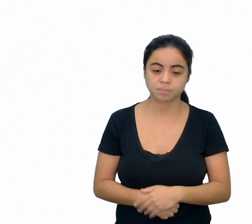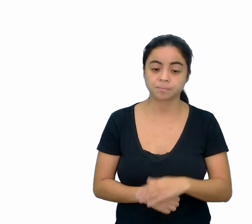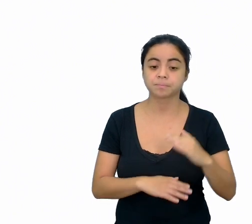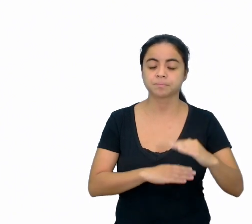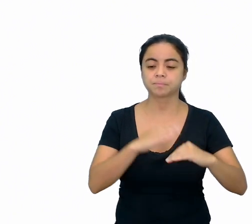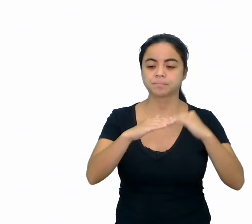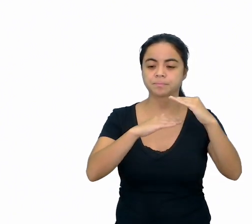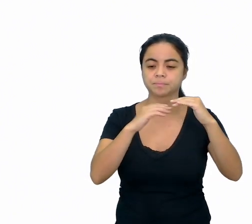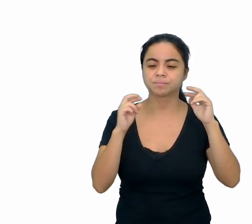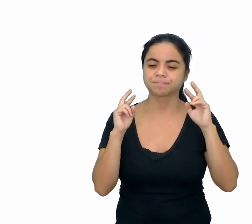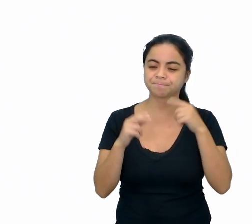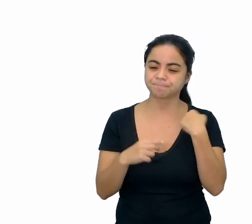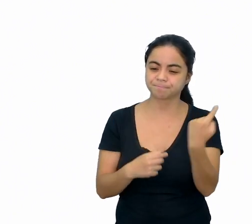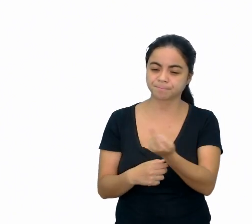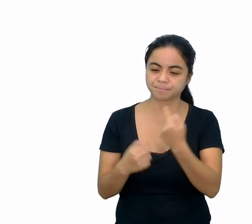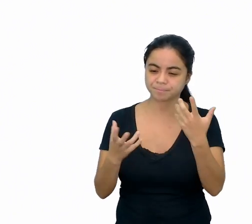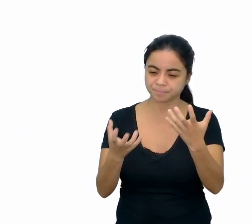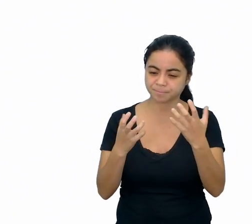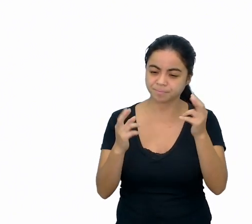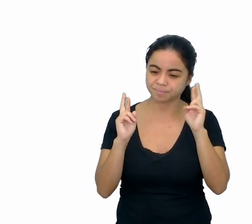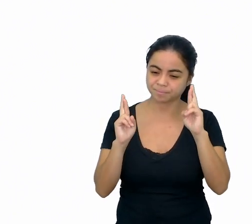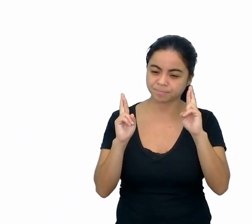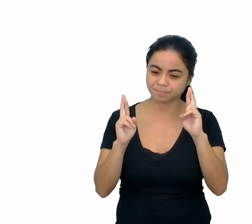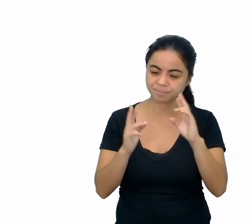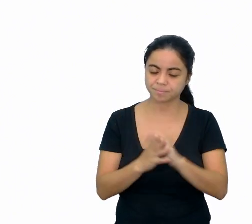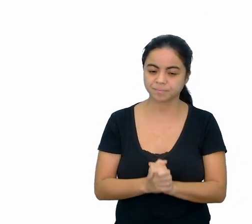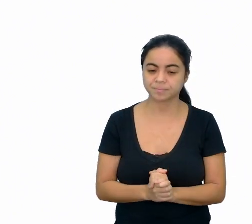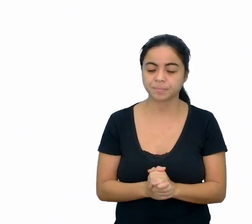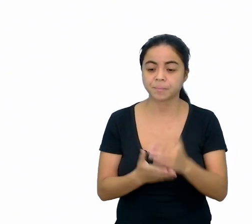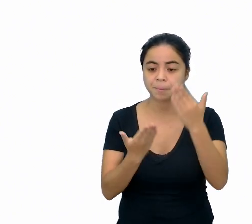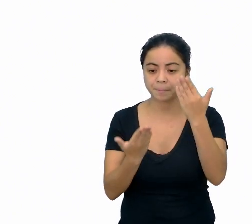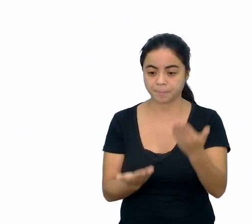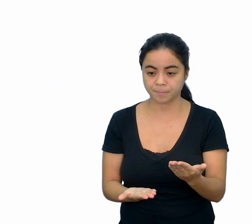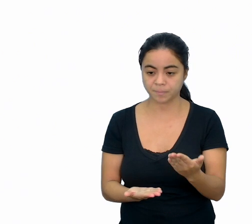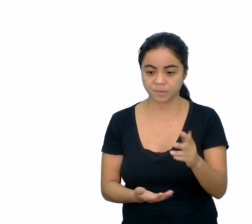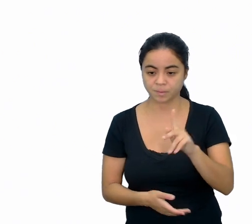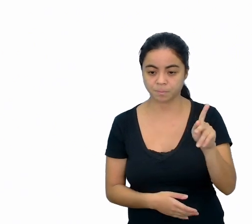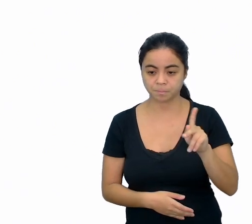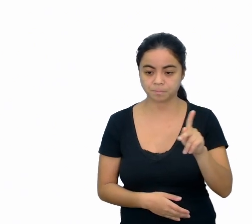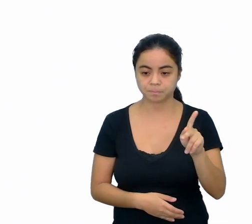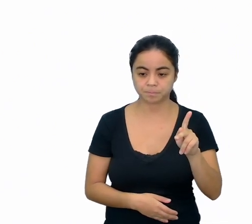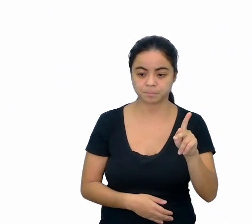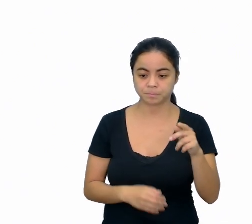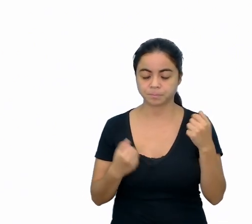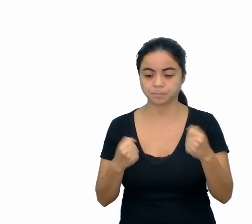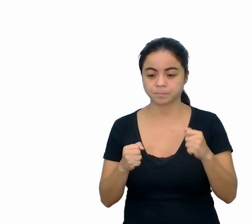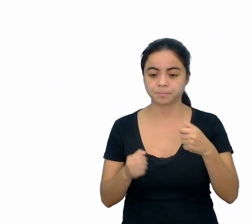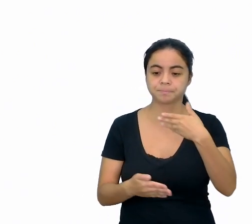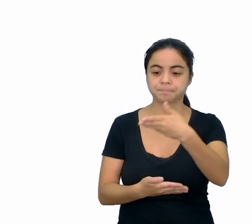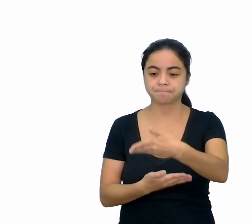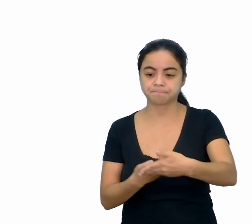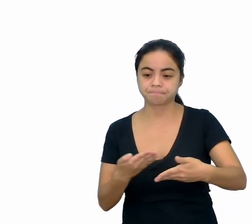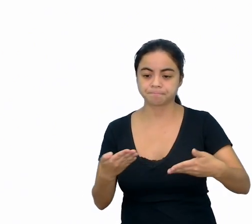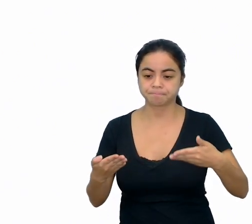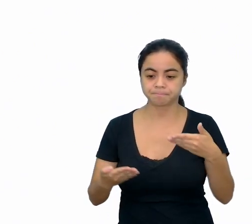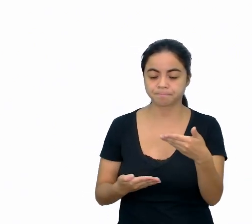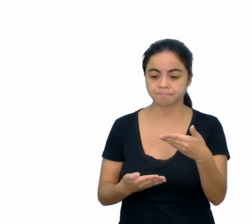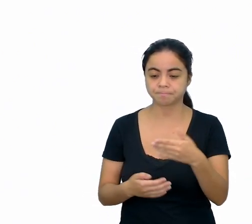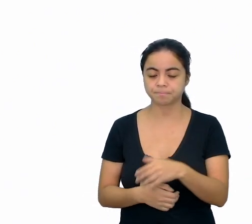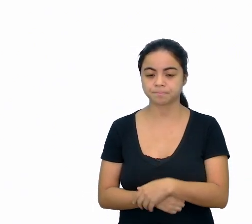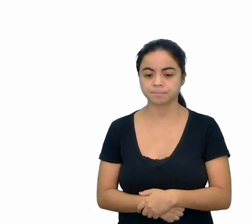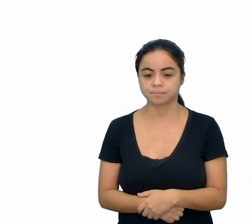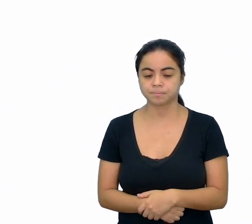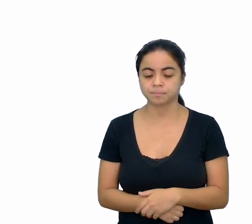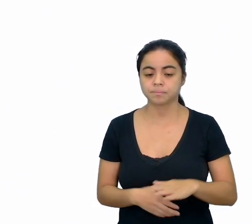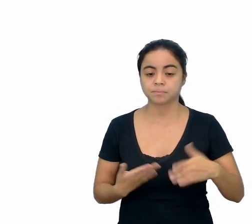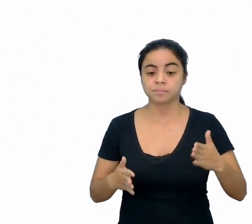gente tanto espera. O seu papel, professor, professora, é o de ser o mediador nesse processo,